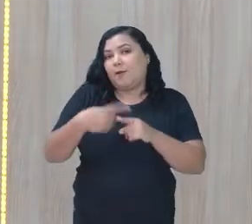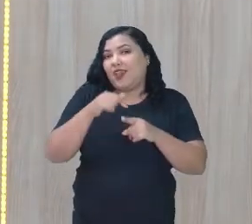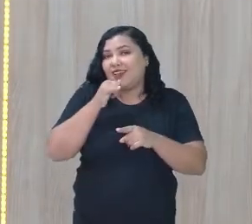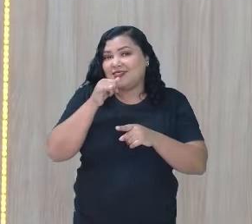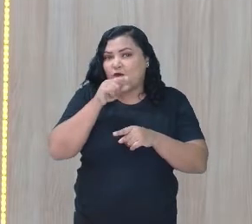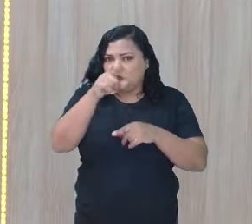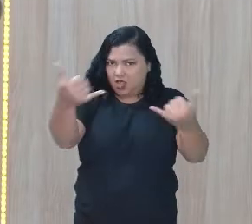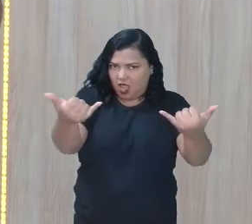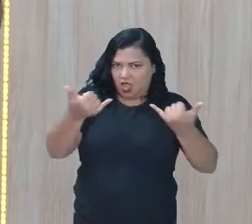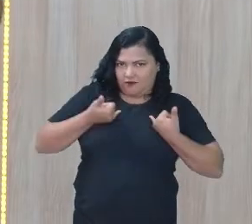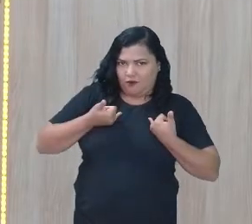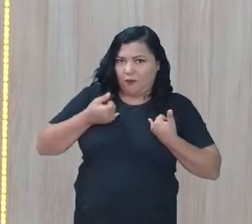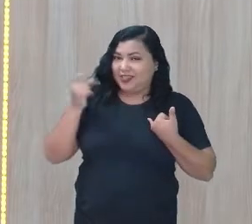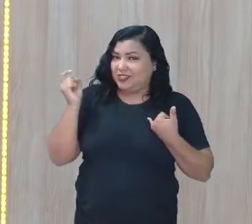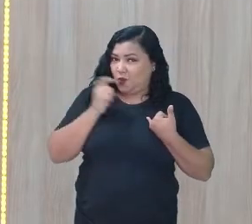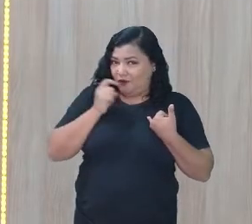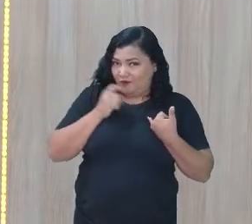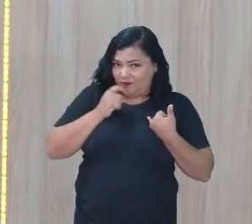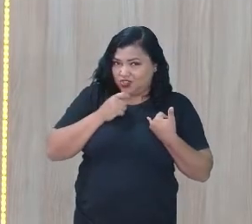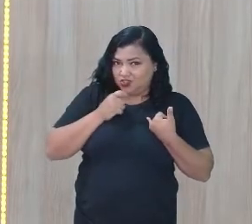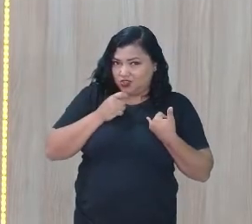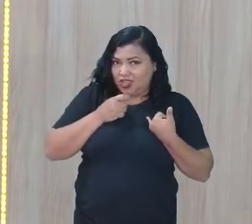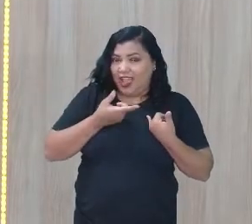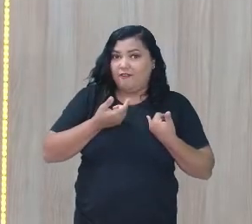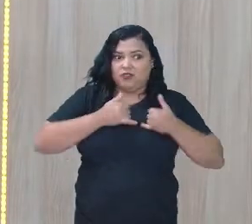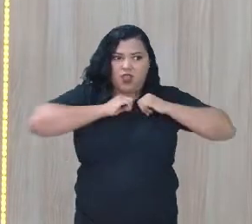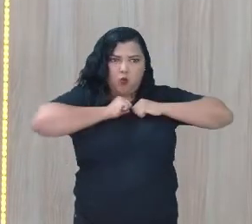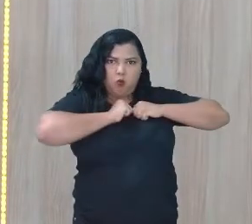uma informação errada, você pode estar